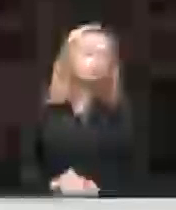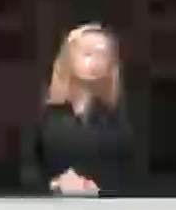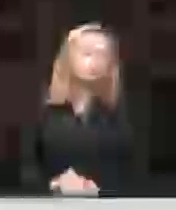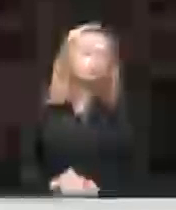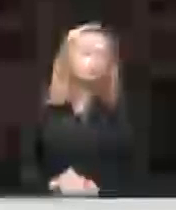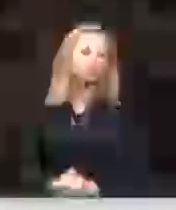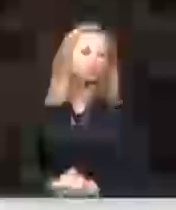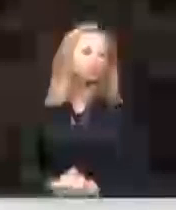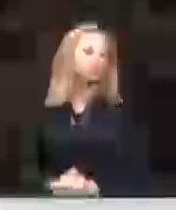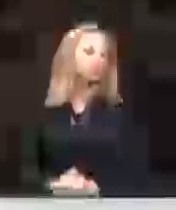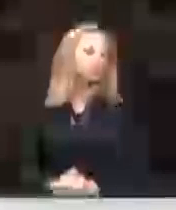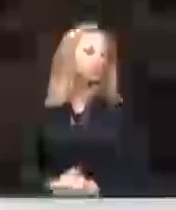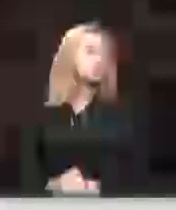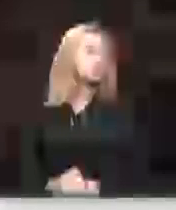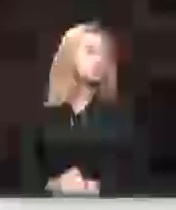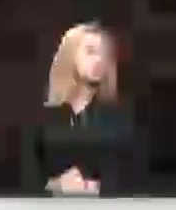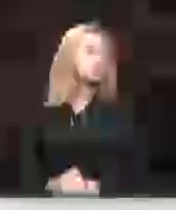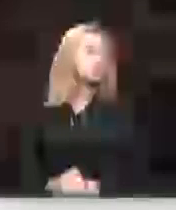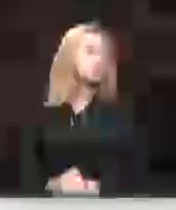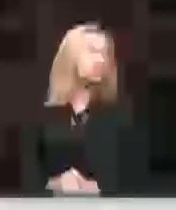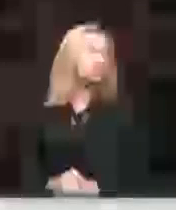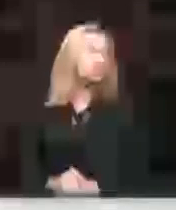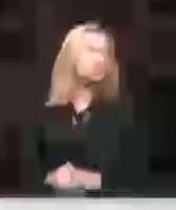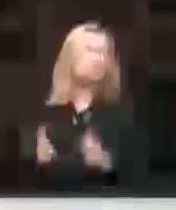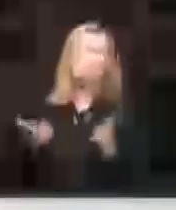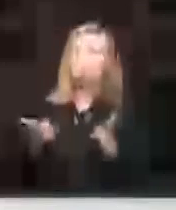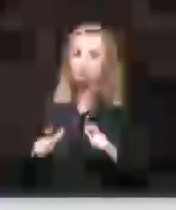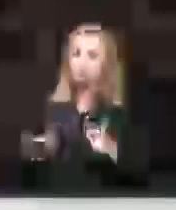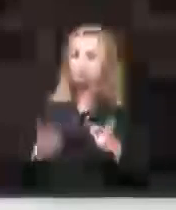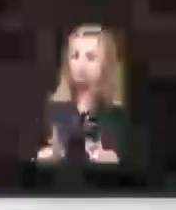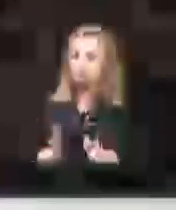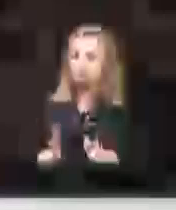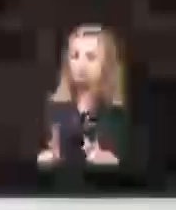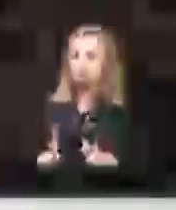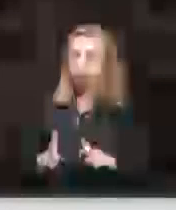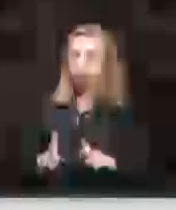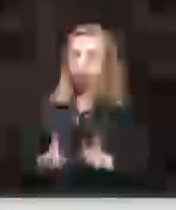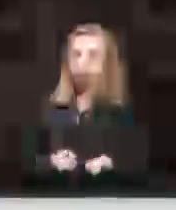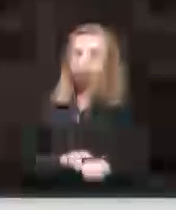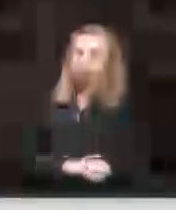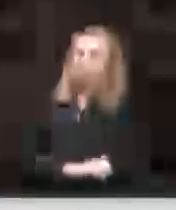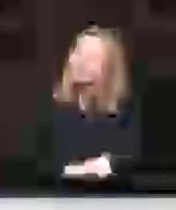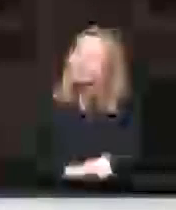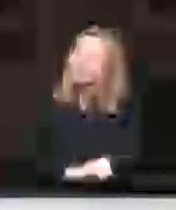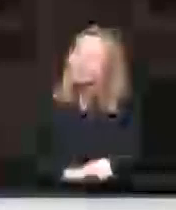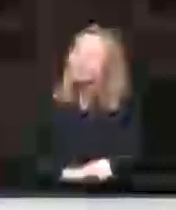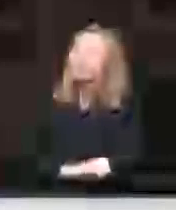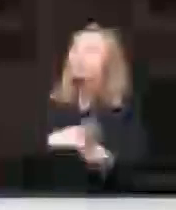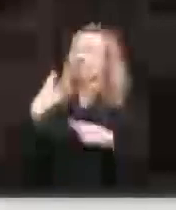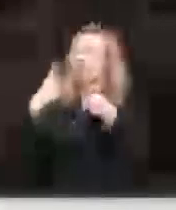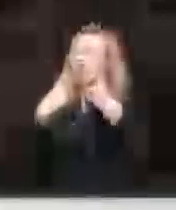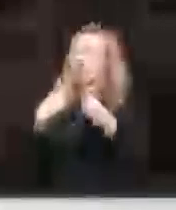um pouco esse ambiente estressado, né, dentro do qual estamos mergulhados.